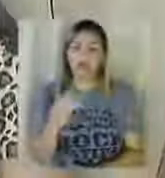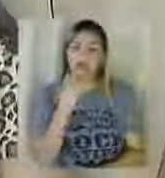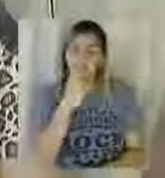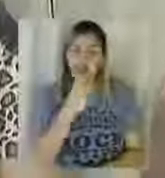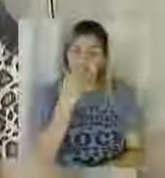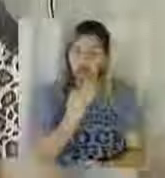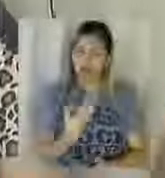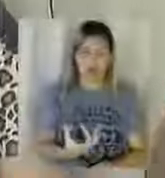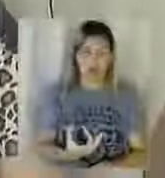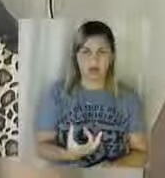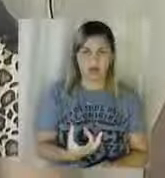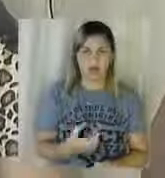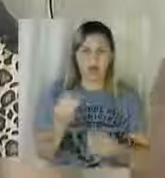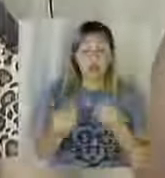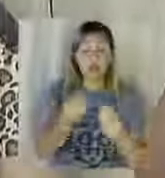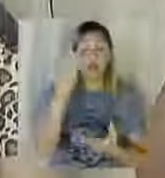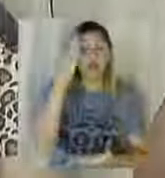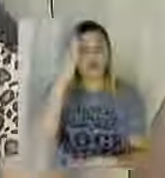entender?